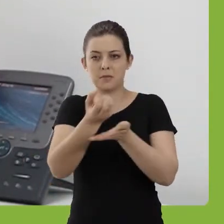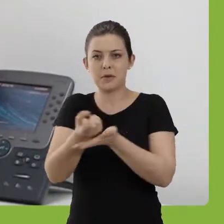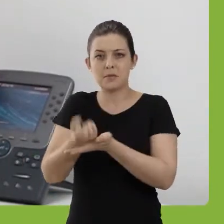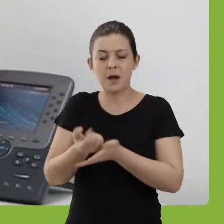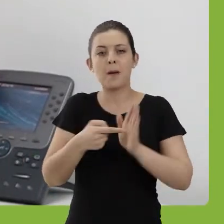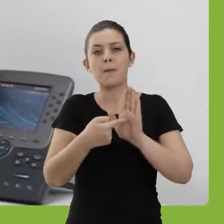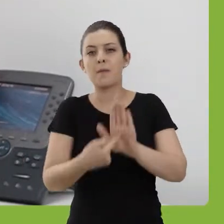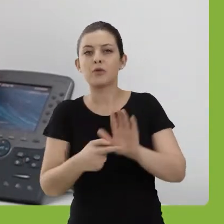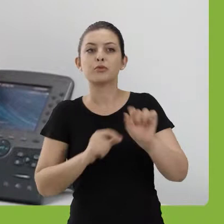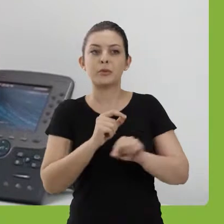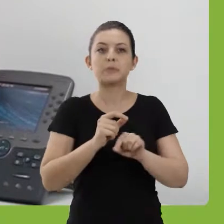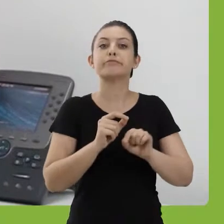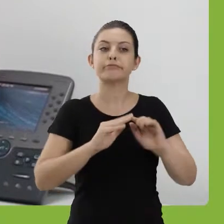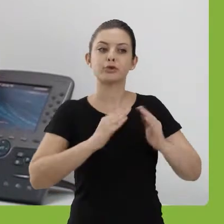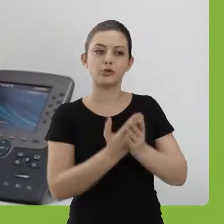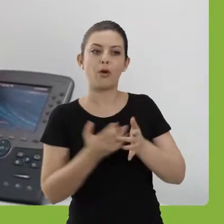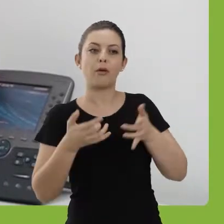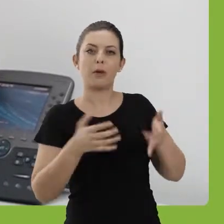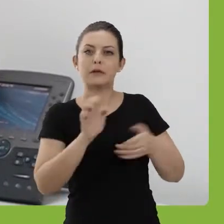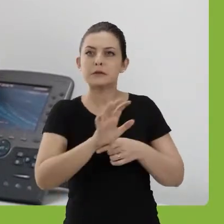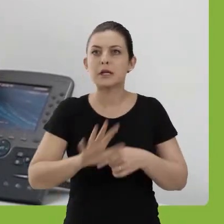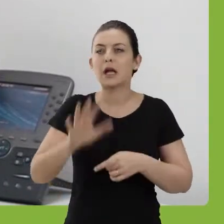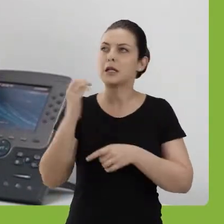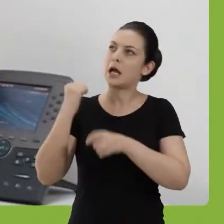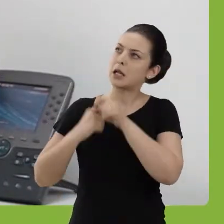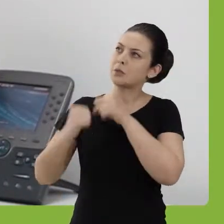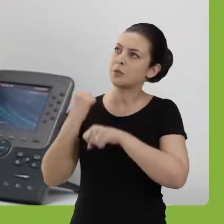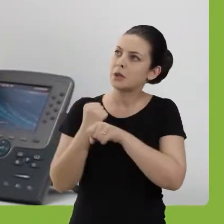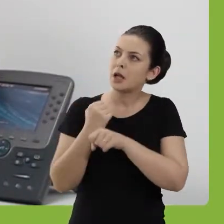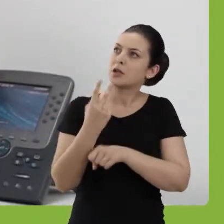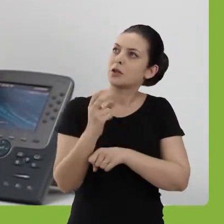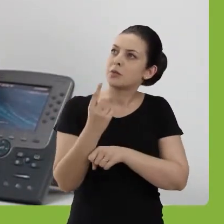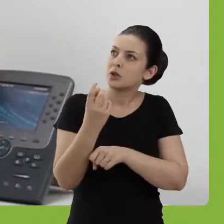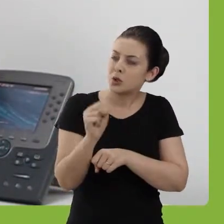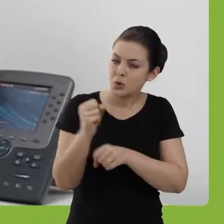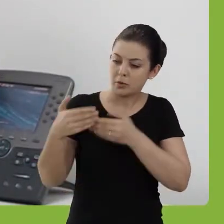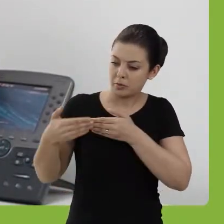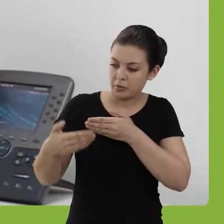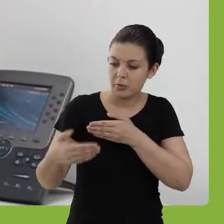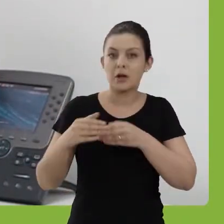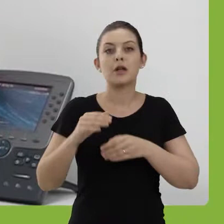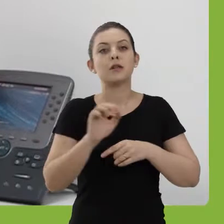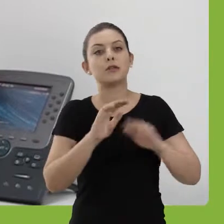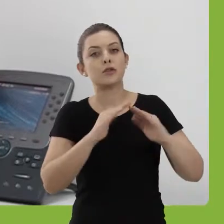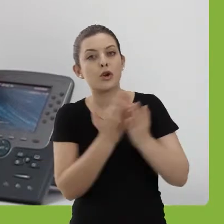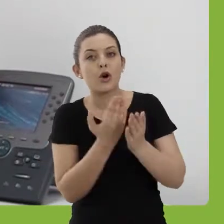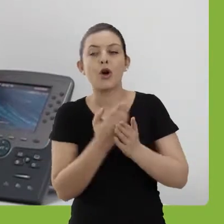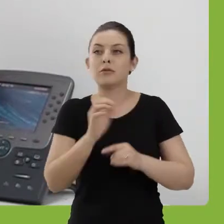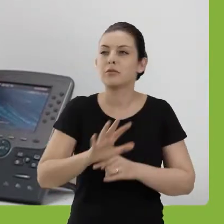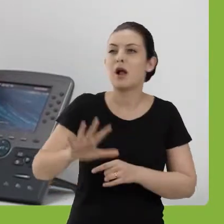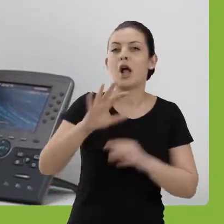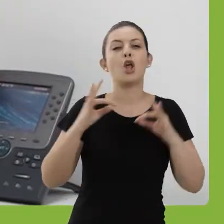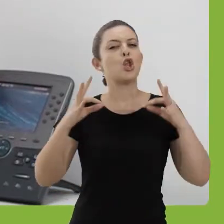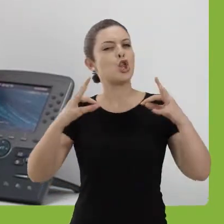a situação da evasão escolar em todo o estado. Então, desde o ano passado, 2018, todas as escolas do estado e dos